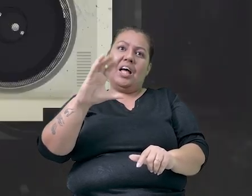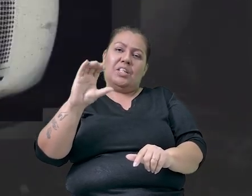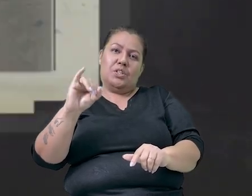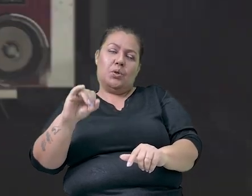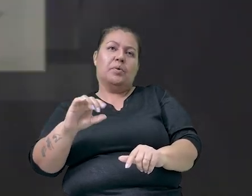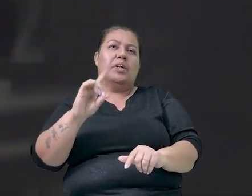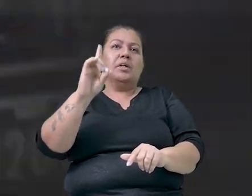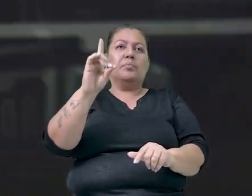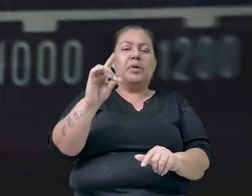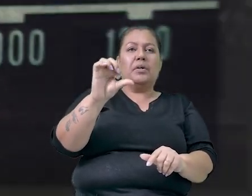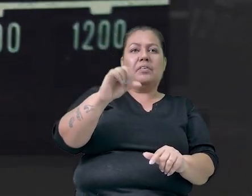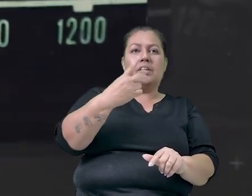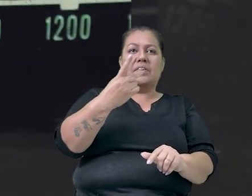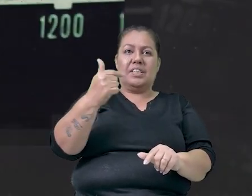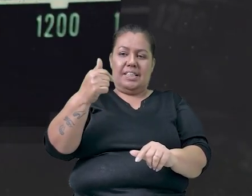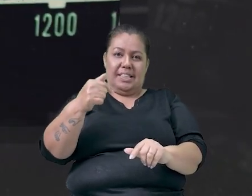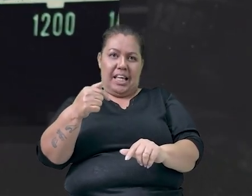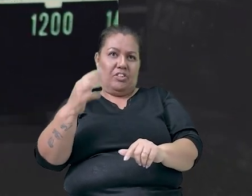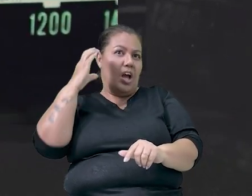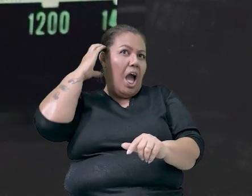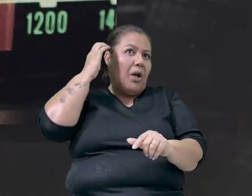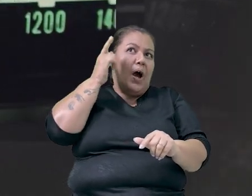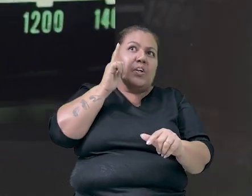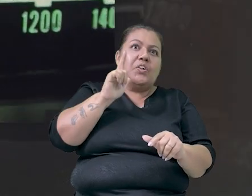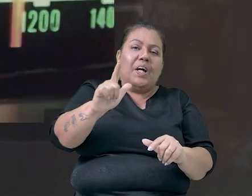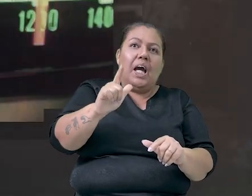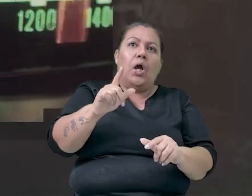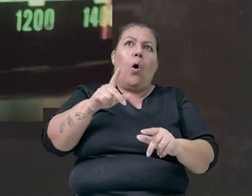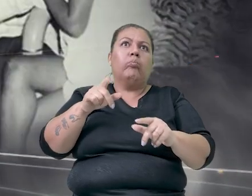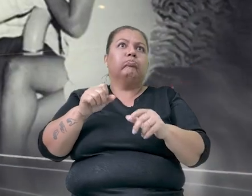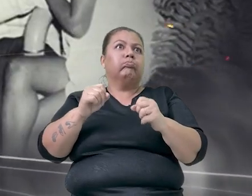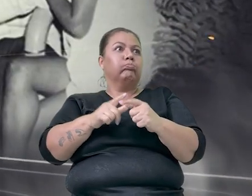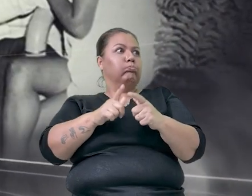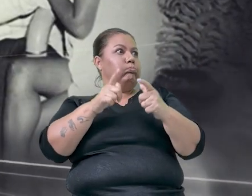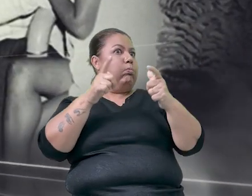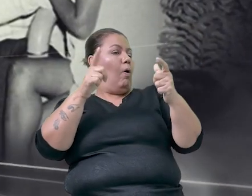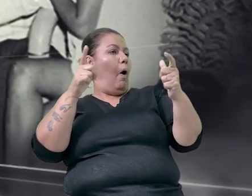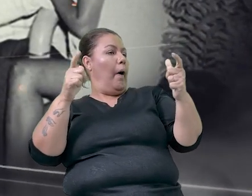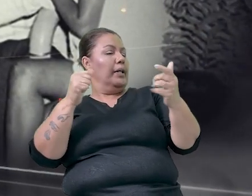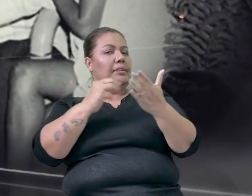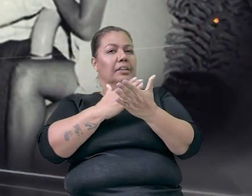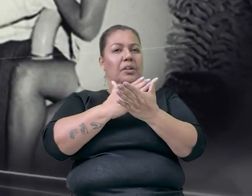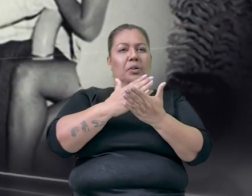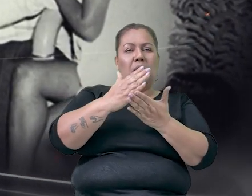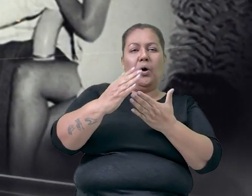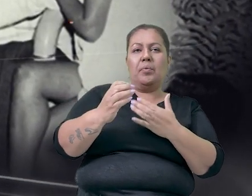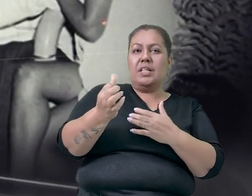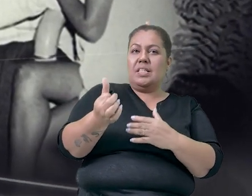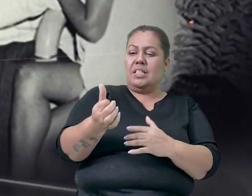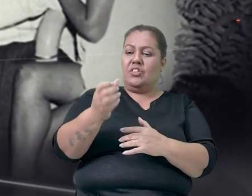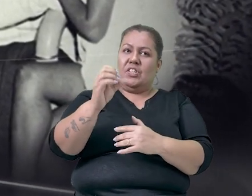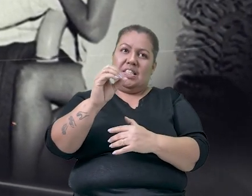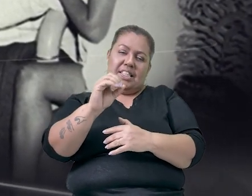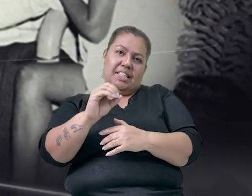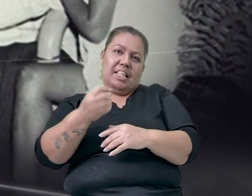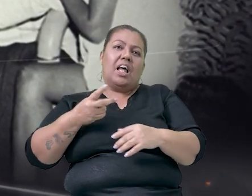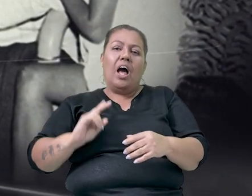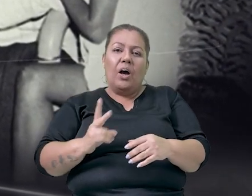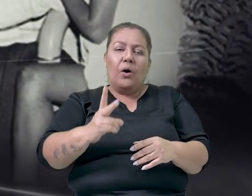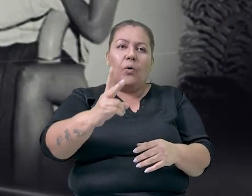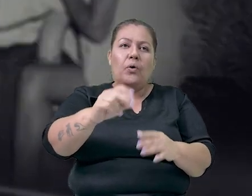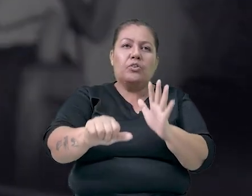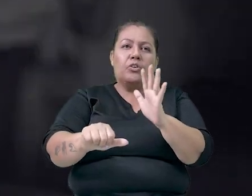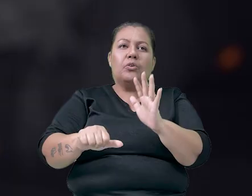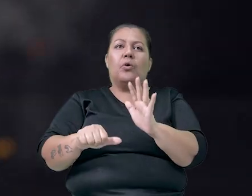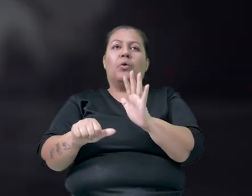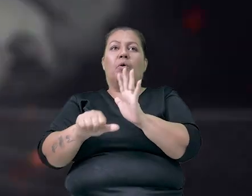de 1927 que o rádio ganhou popularidade. E até o início da década de 60 se manteve como